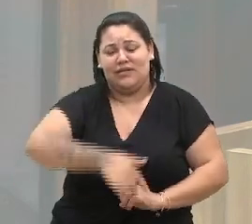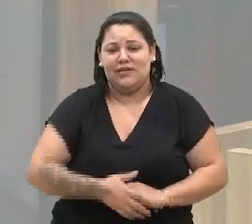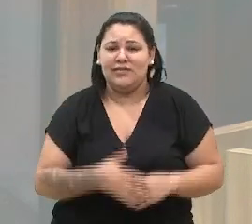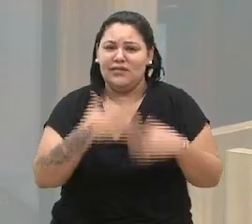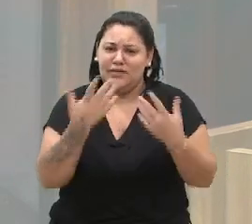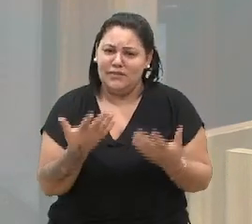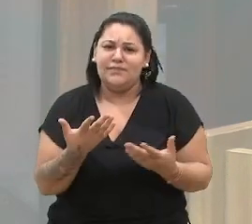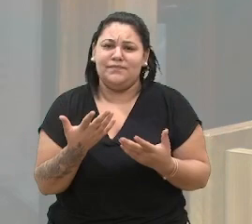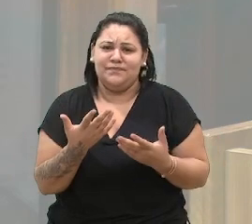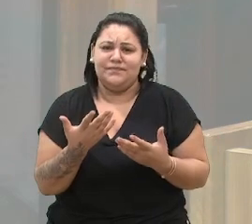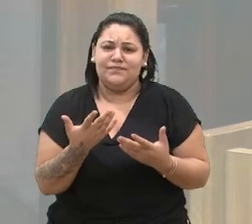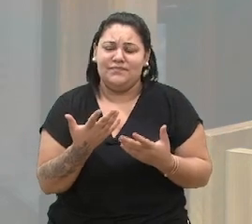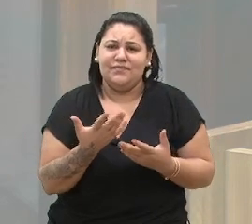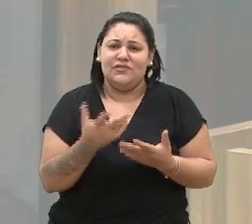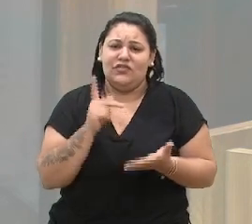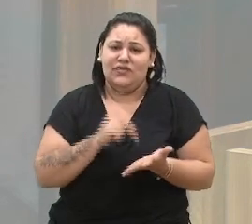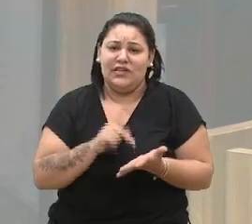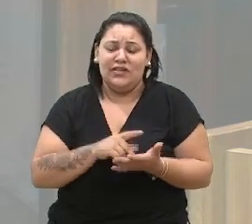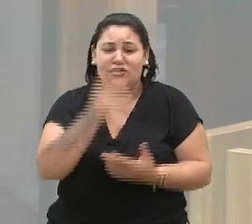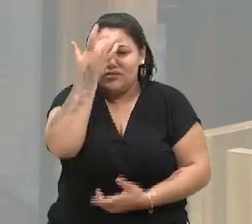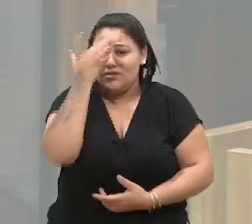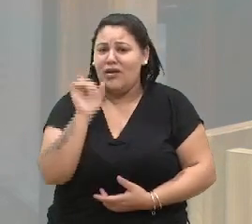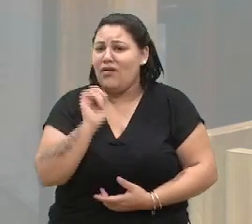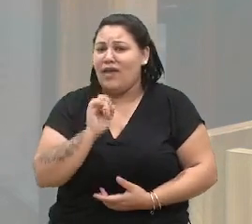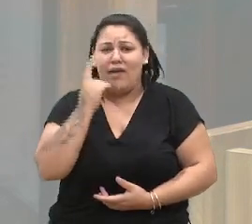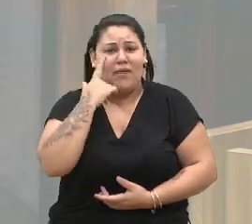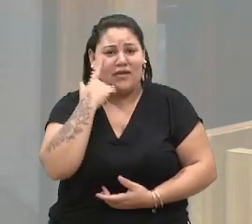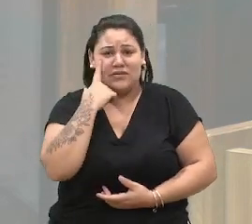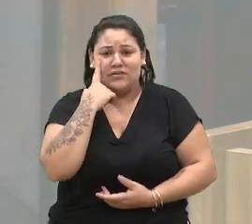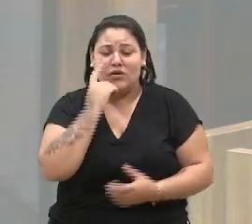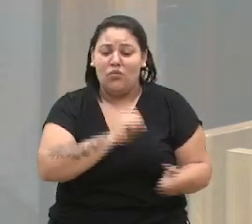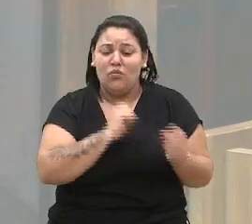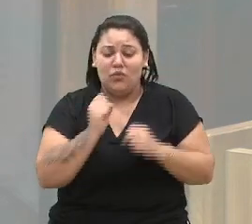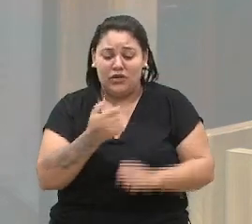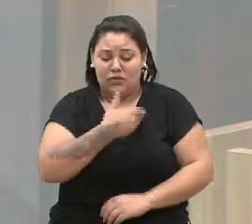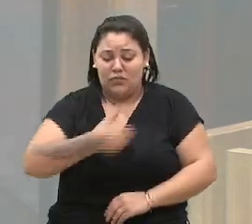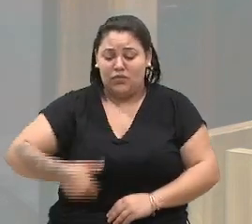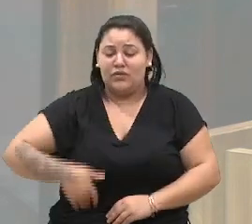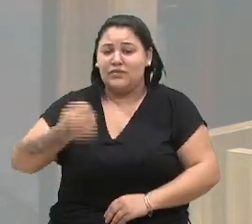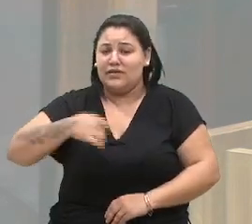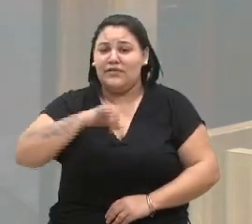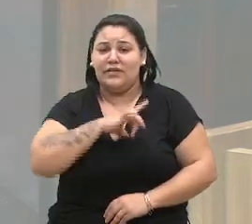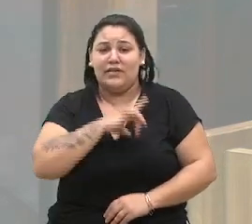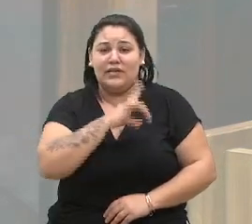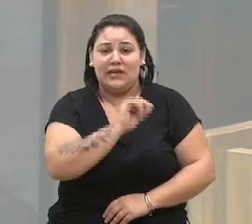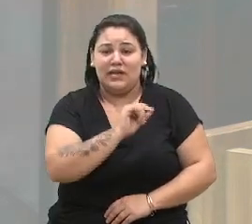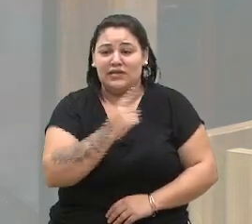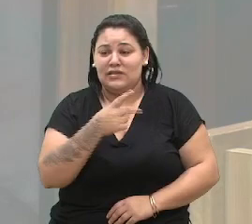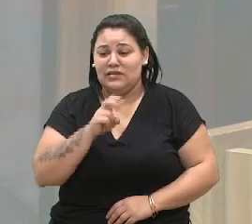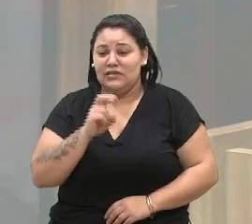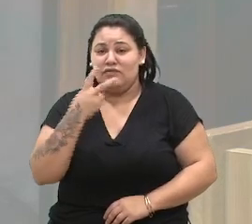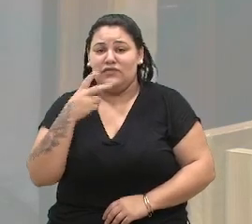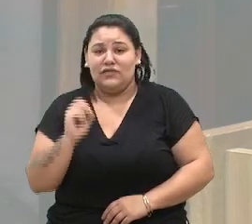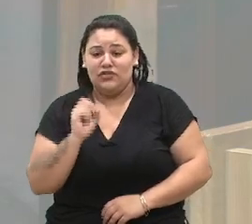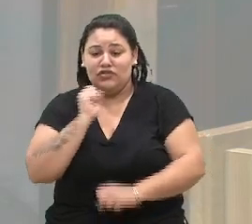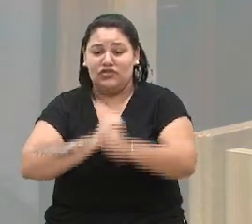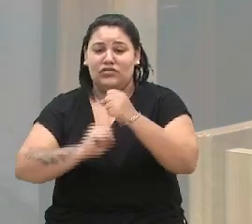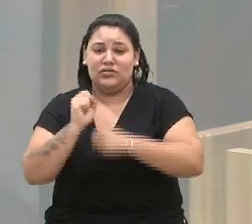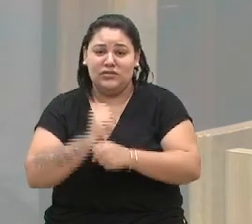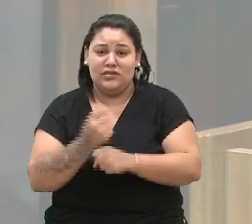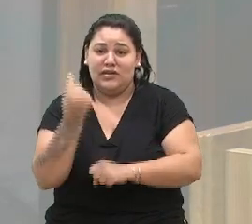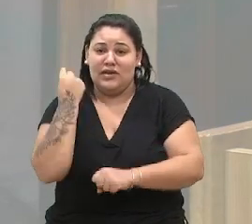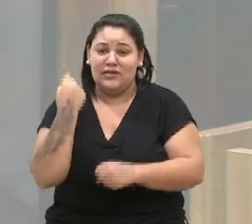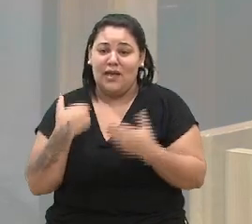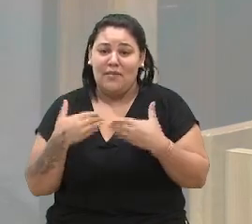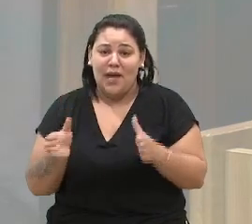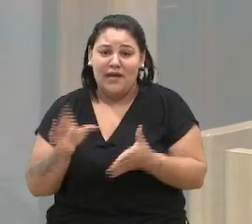sei o que pensam. O poder público devia ter 10, 15, 20 anos atrás já aberto o mercado. Esse prefeito faz